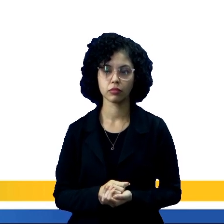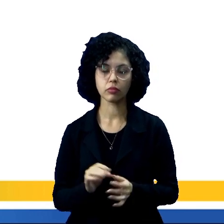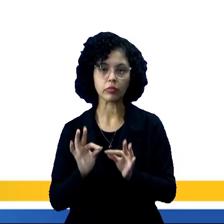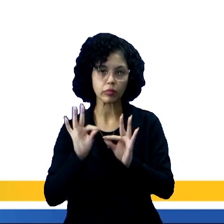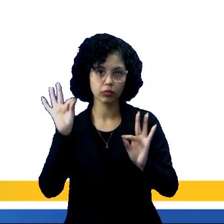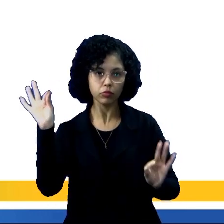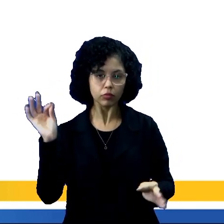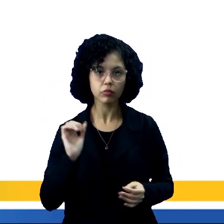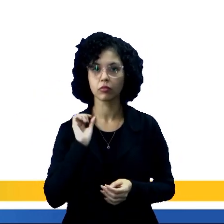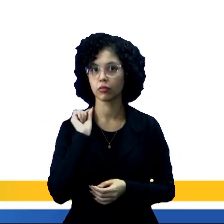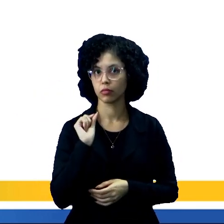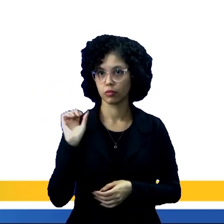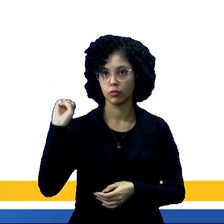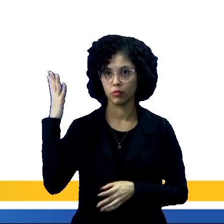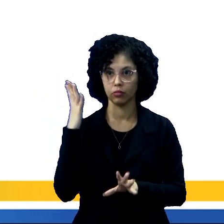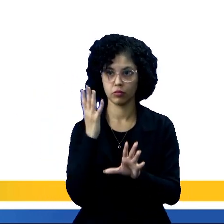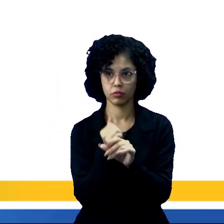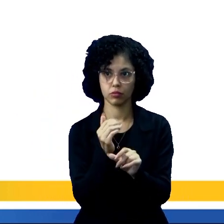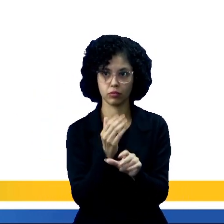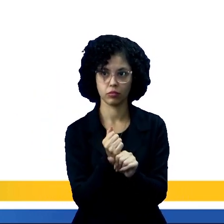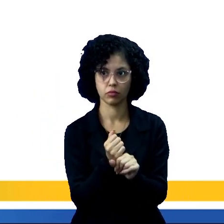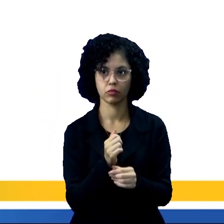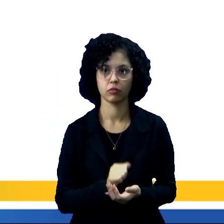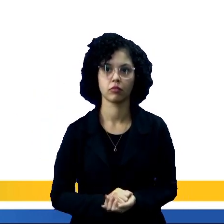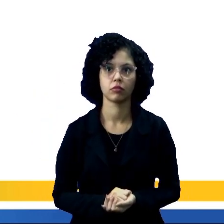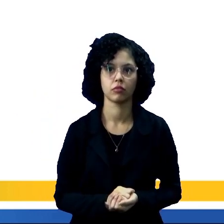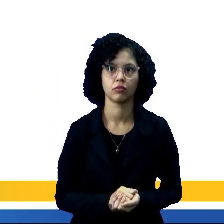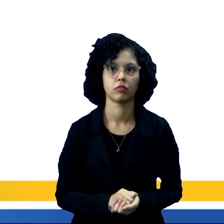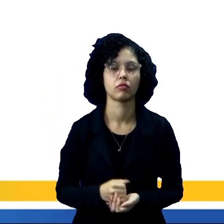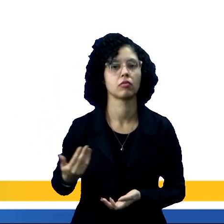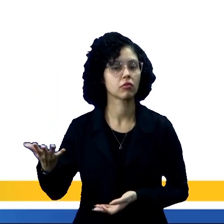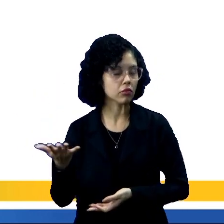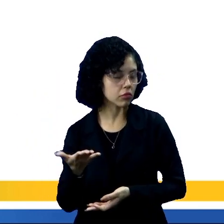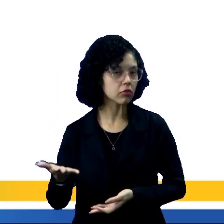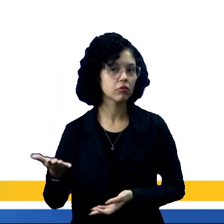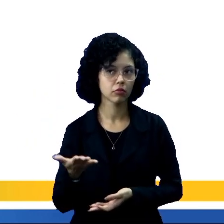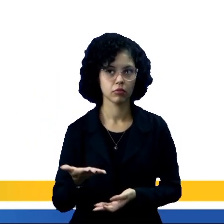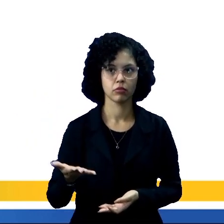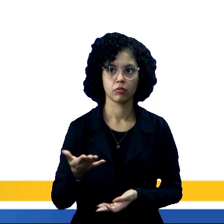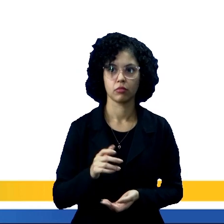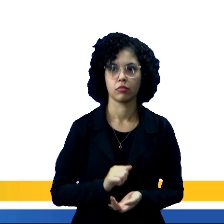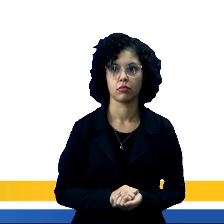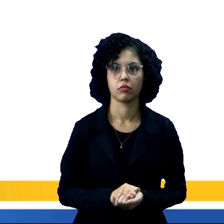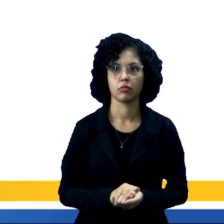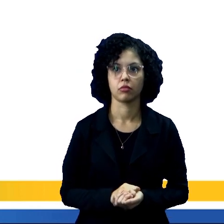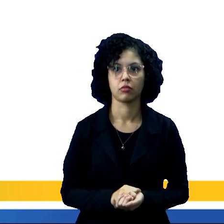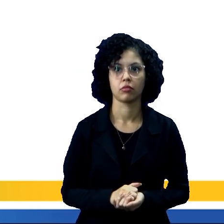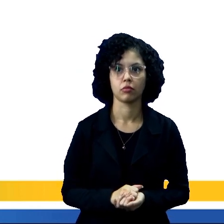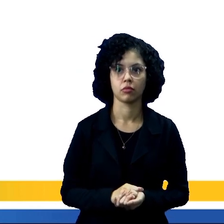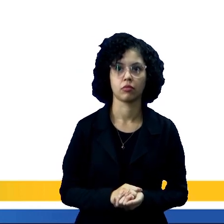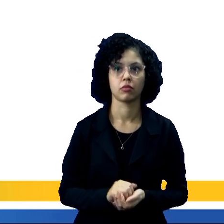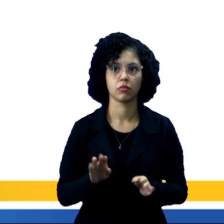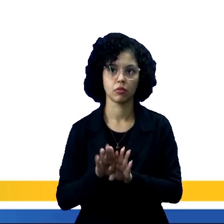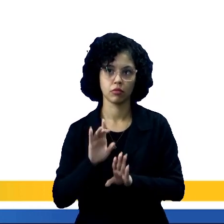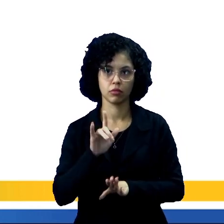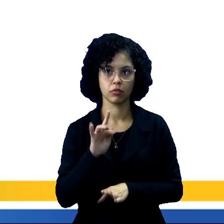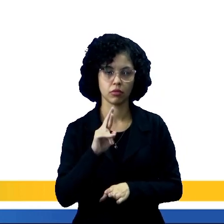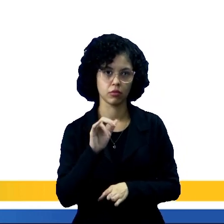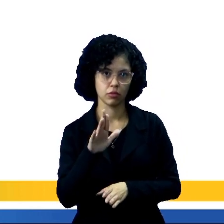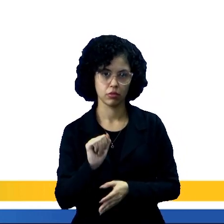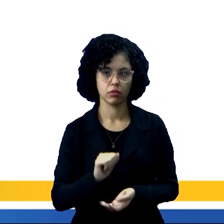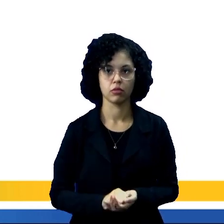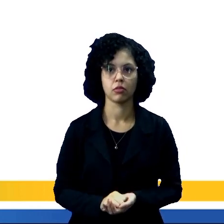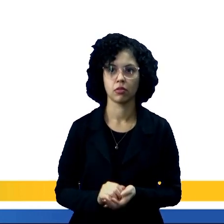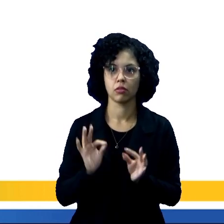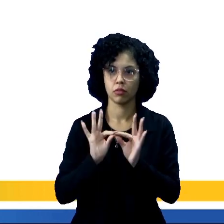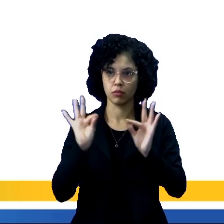Essa medida corresponde à soma da área das bases e da área lateral. Ou